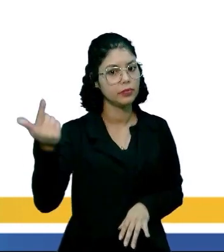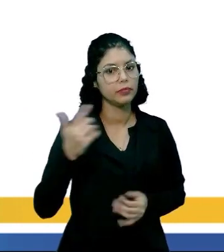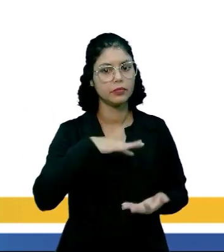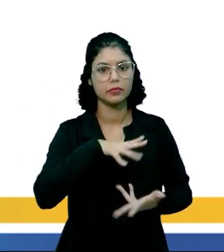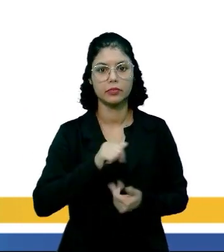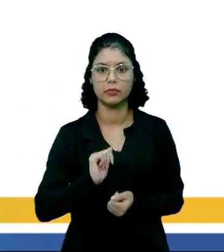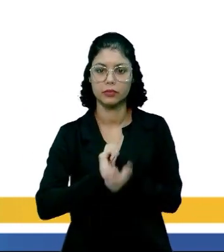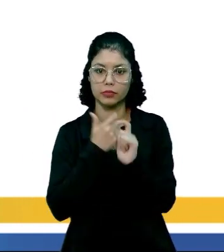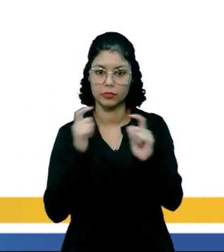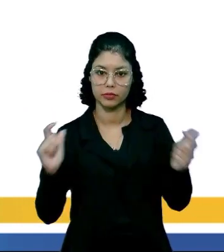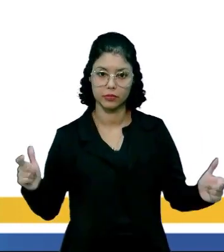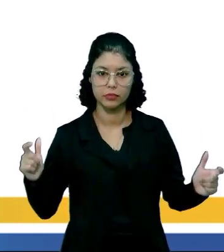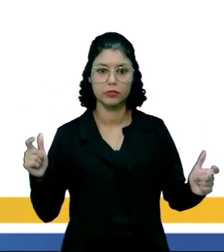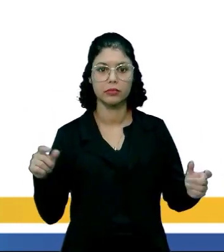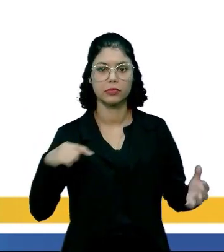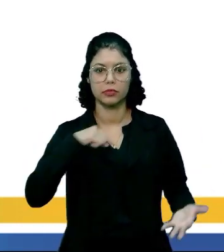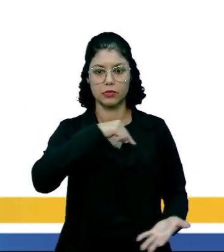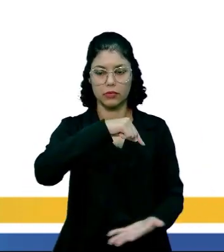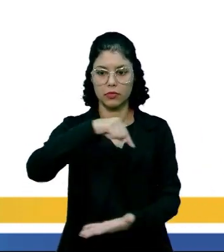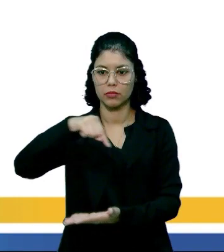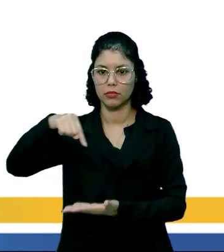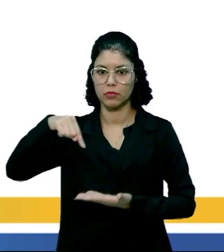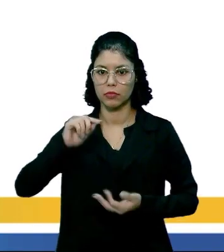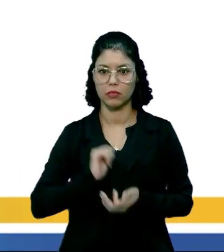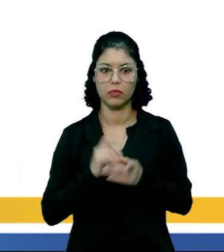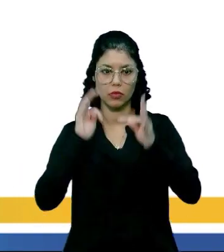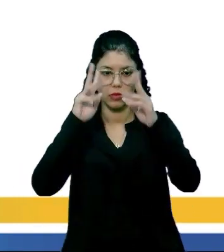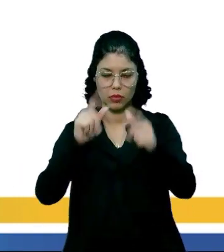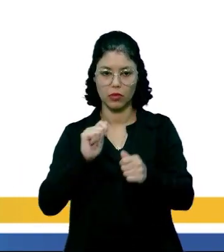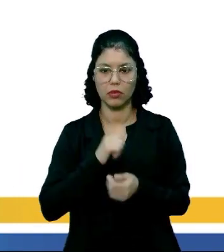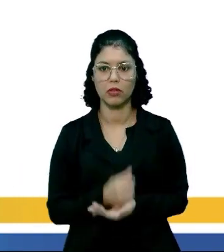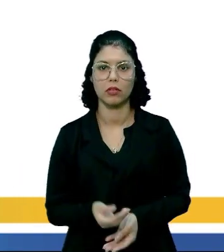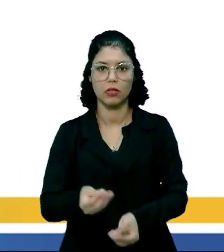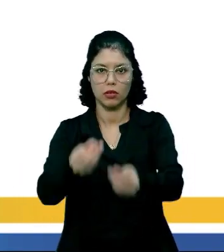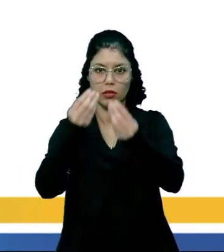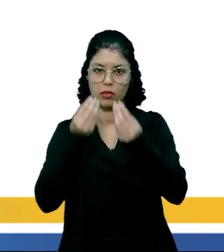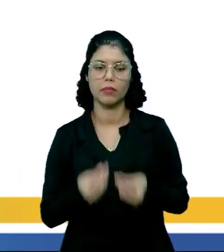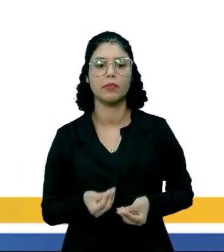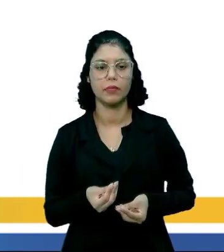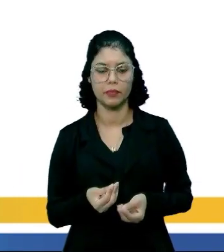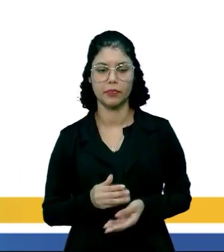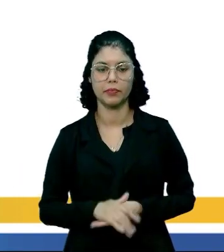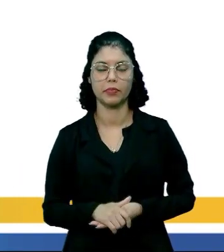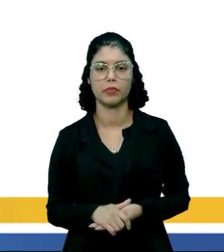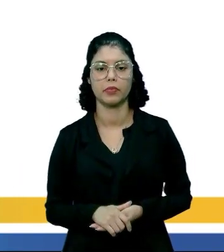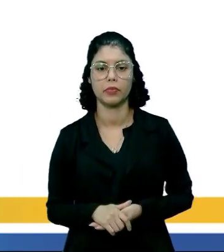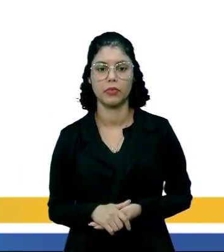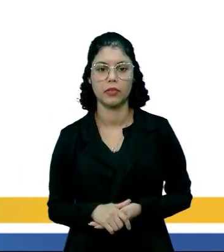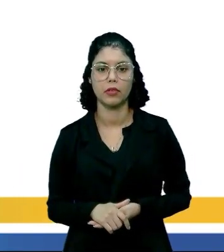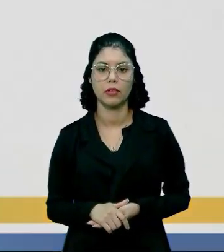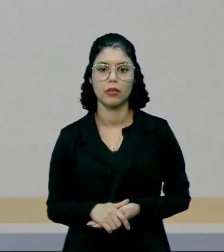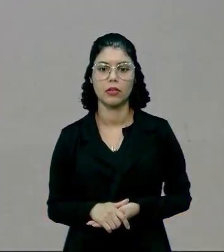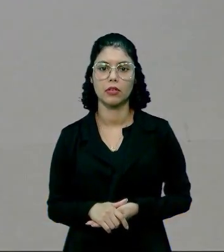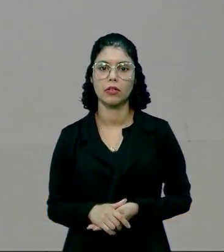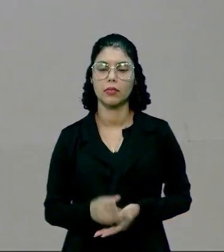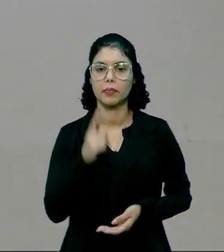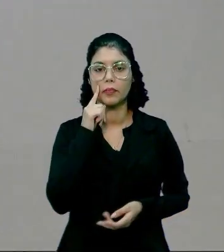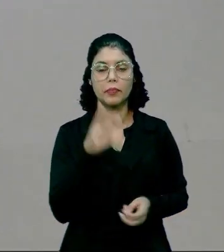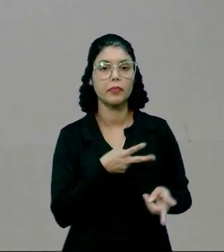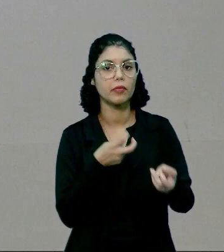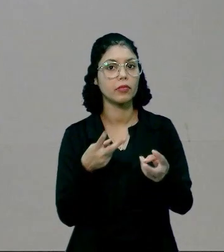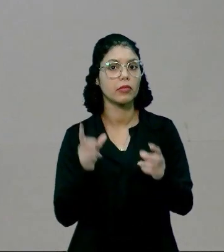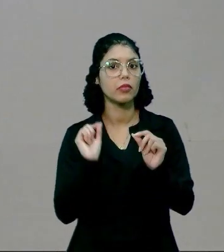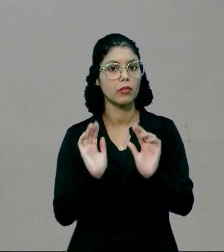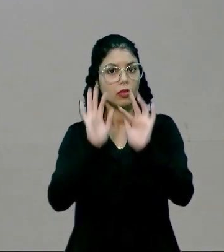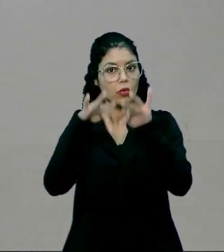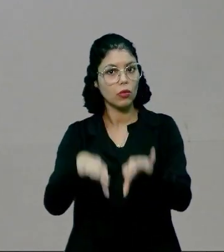Morrerá depois do planeta girante em que tudo isto se deu, tá? Então, observa aqui